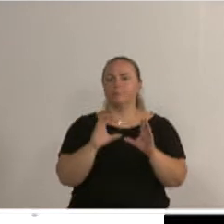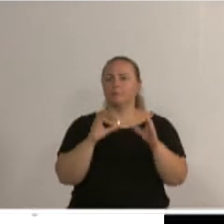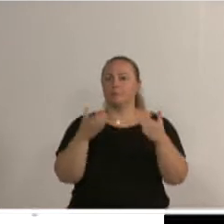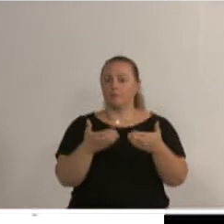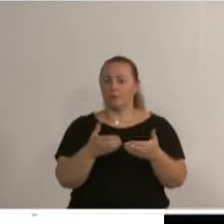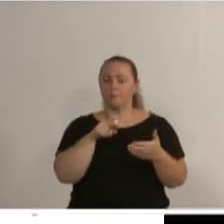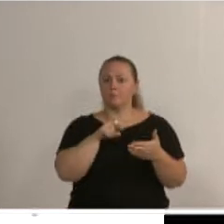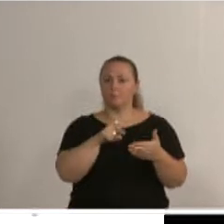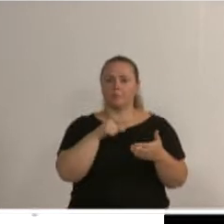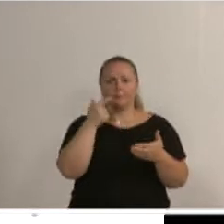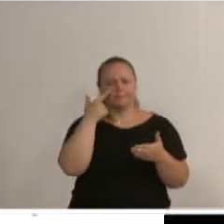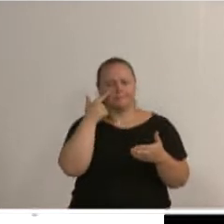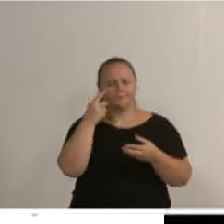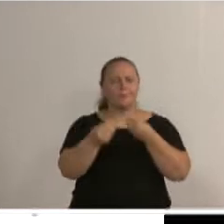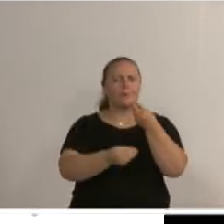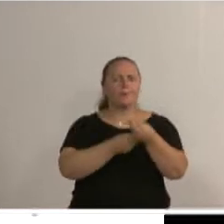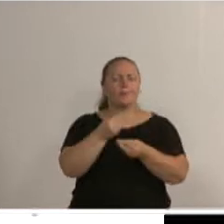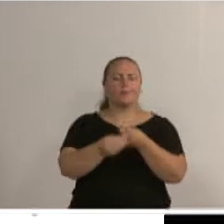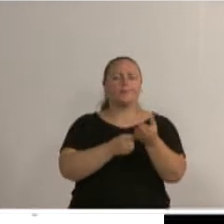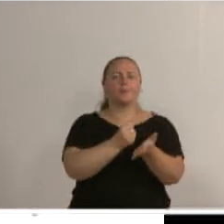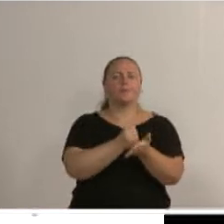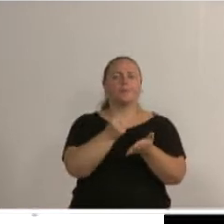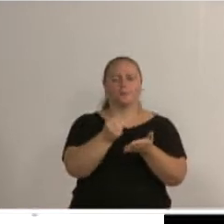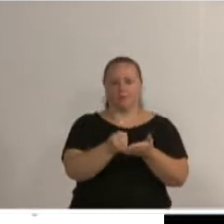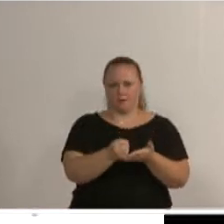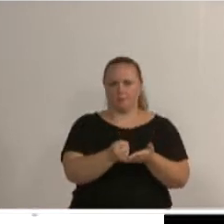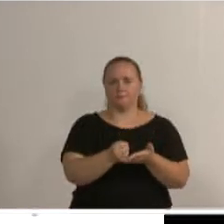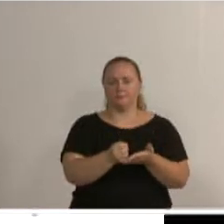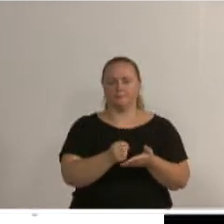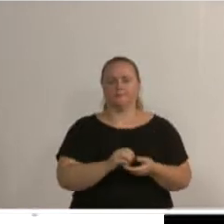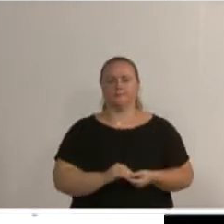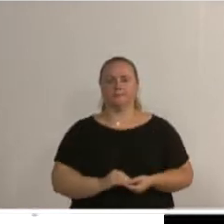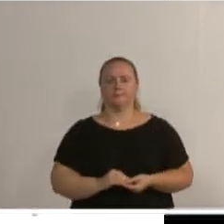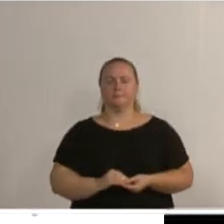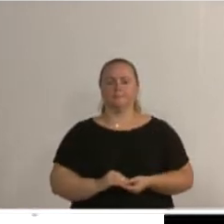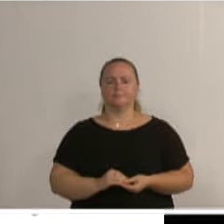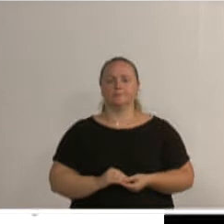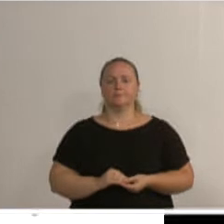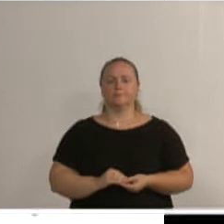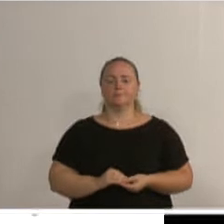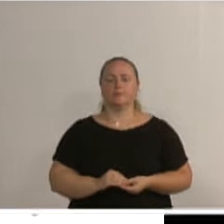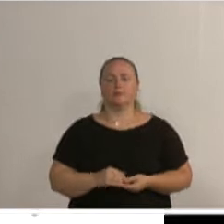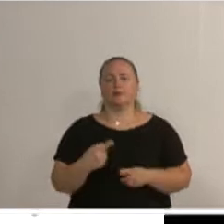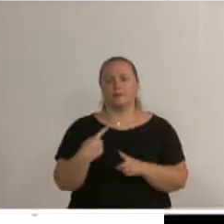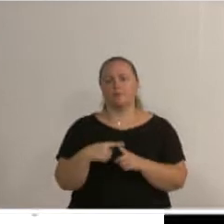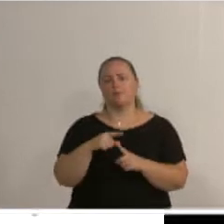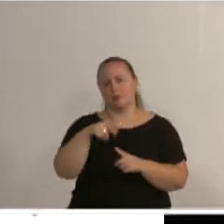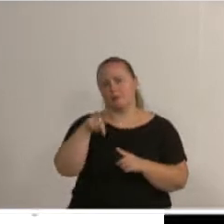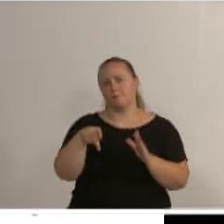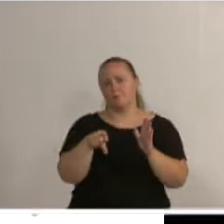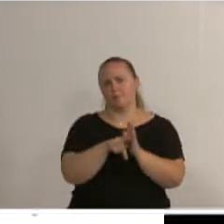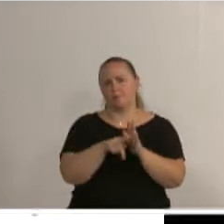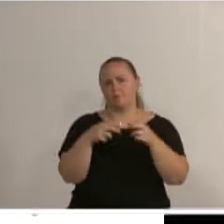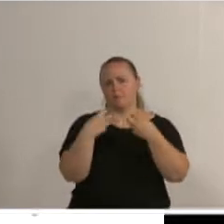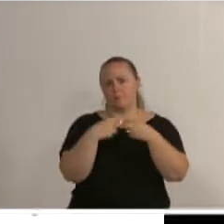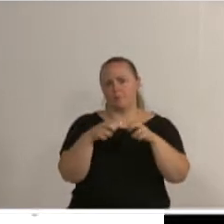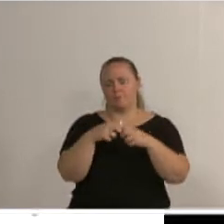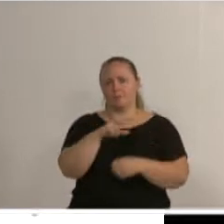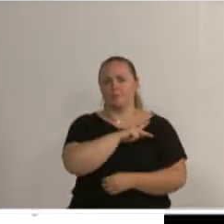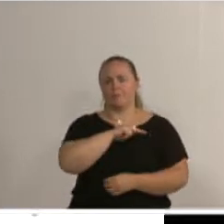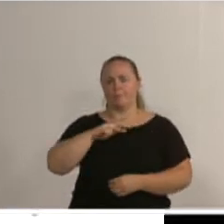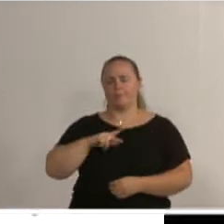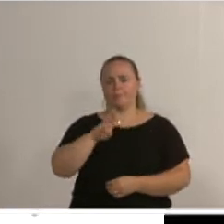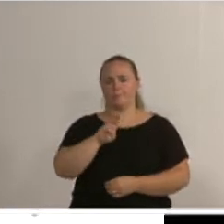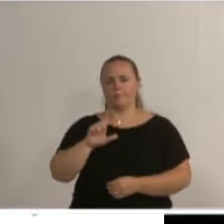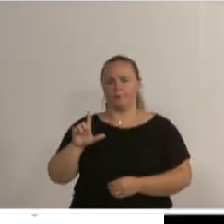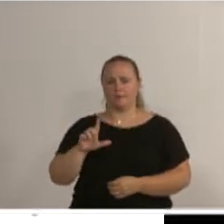uma interpretação do contrato de algumas condições existentes no processo de concessão do transporte público coletivo de Blumenau. Então, essa